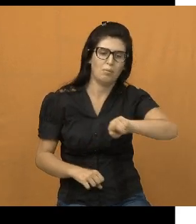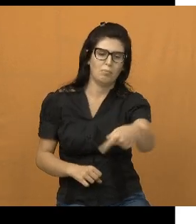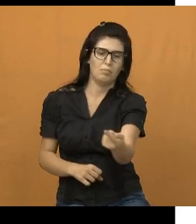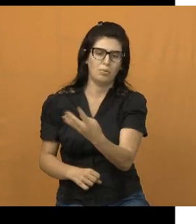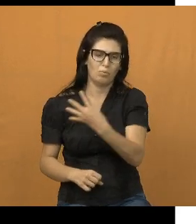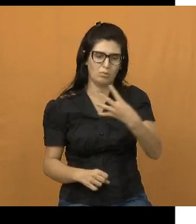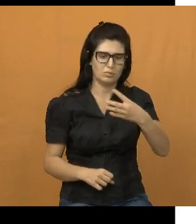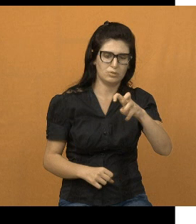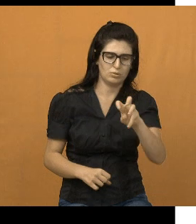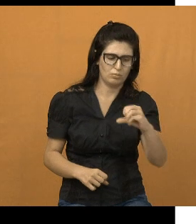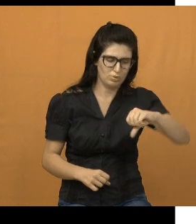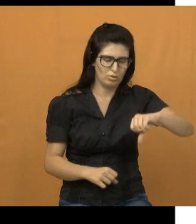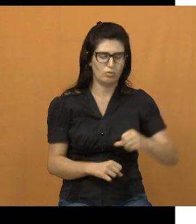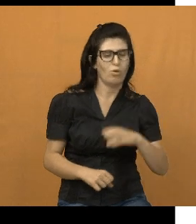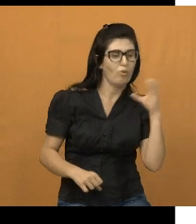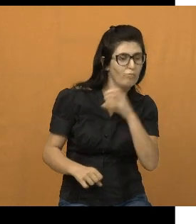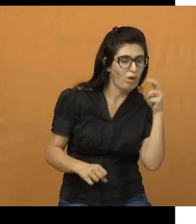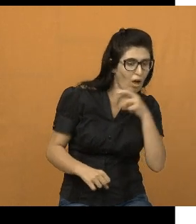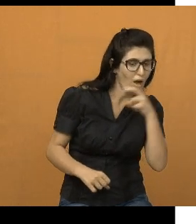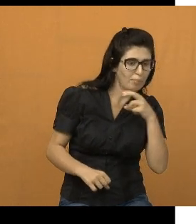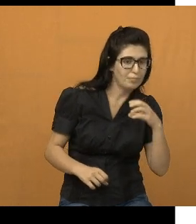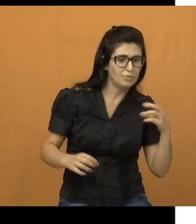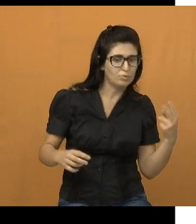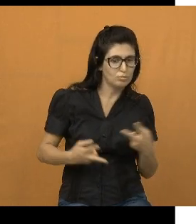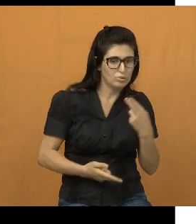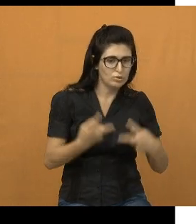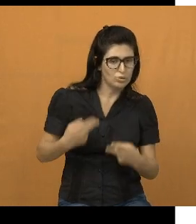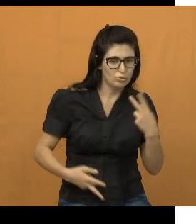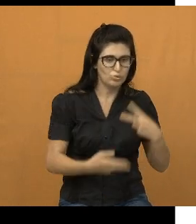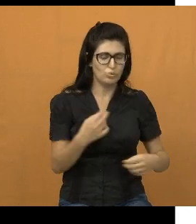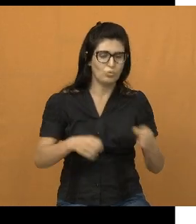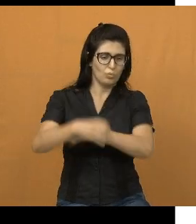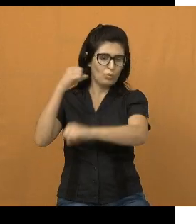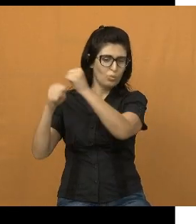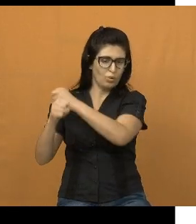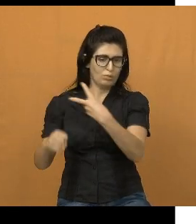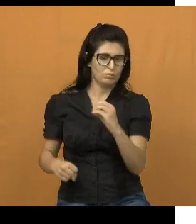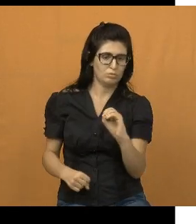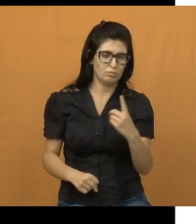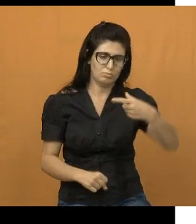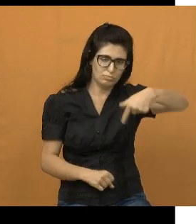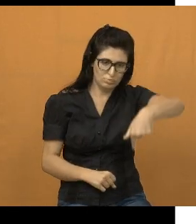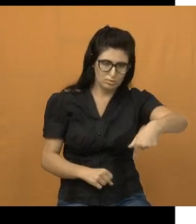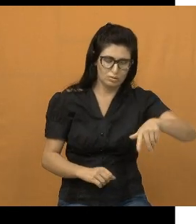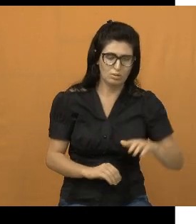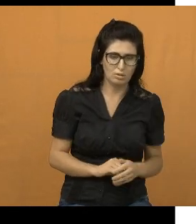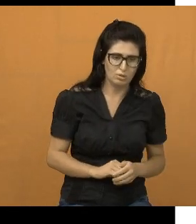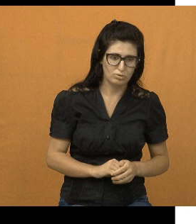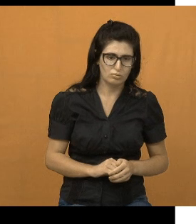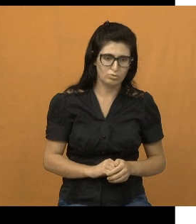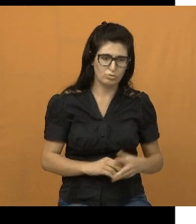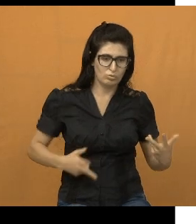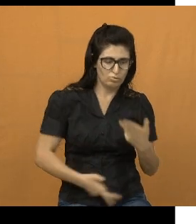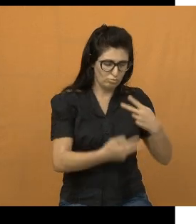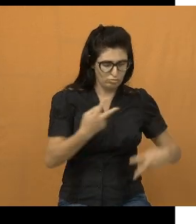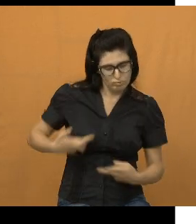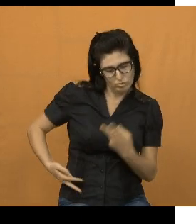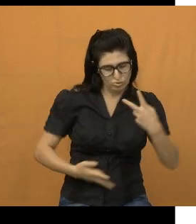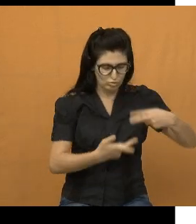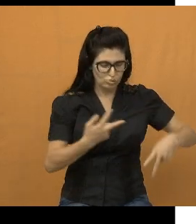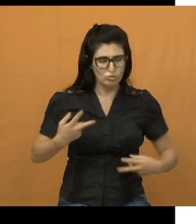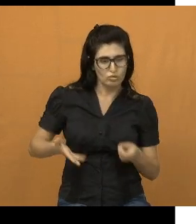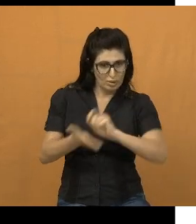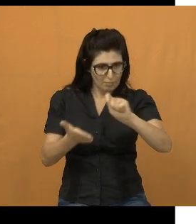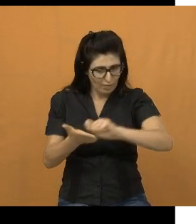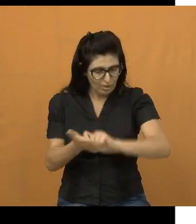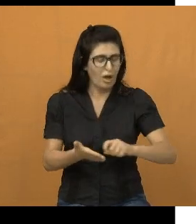1.459 cirurgias de urgência. Então, no ano de 2017, entre cirurgias eletivas